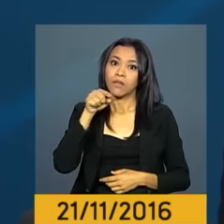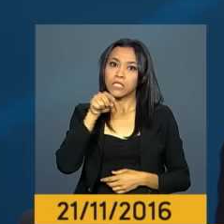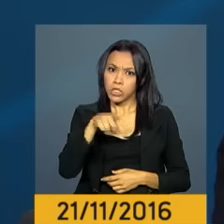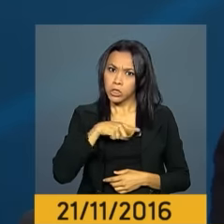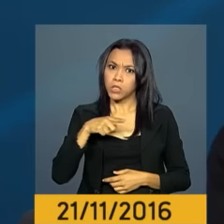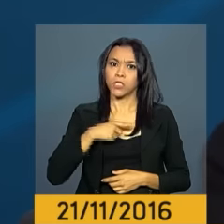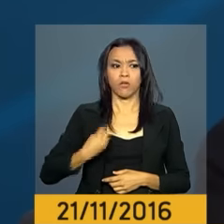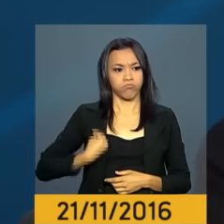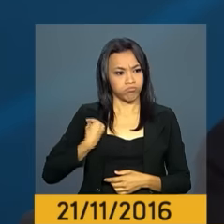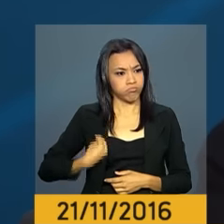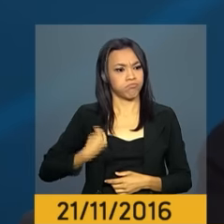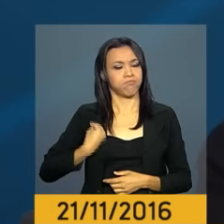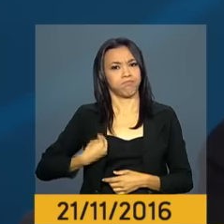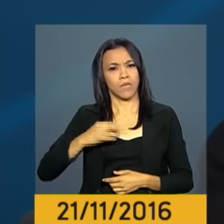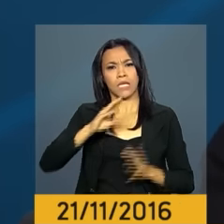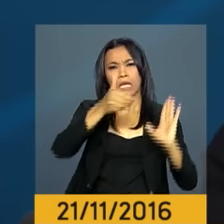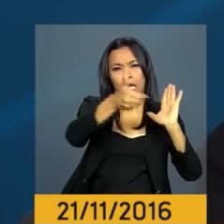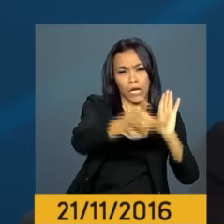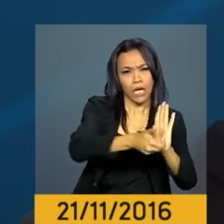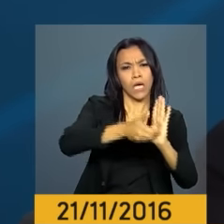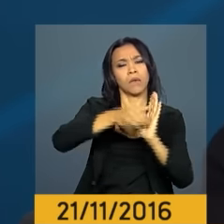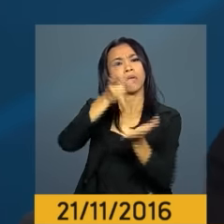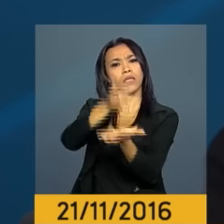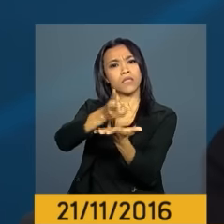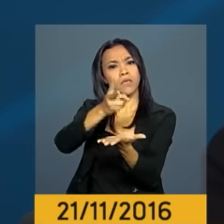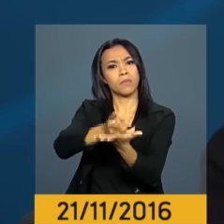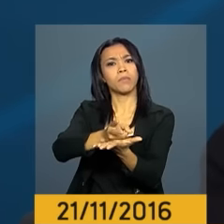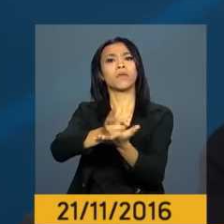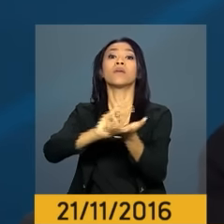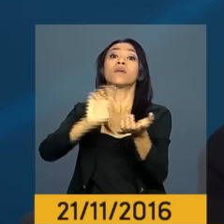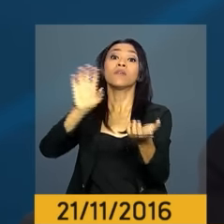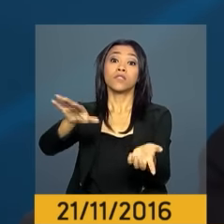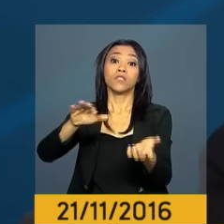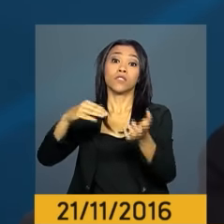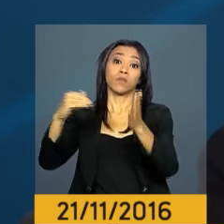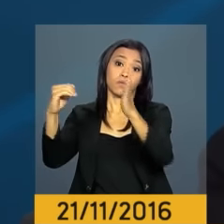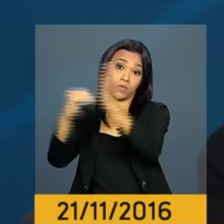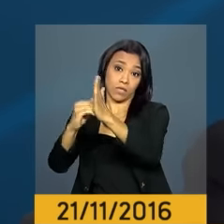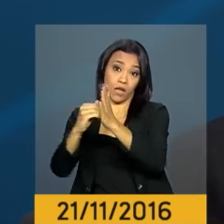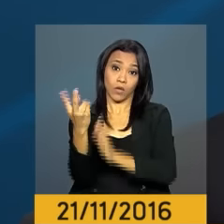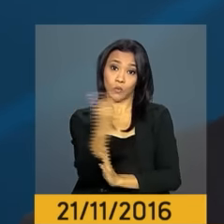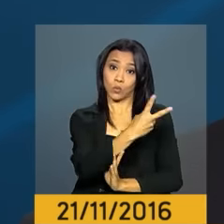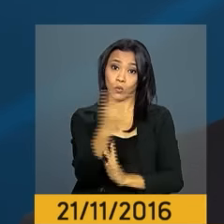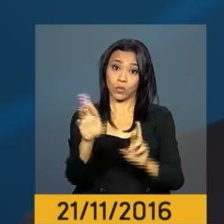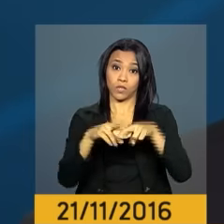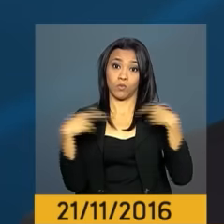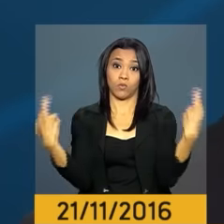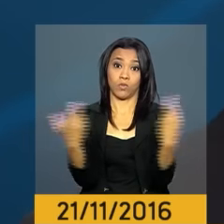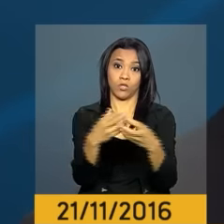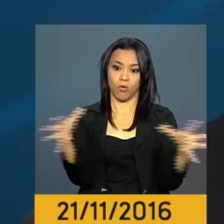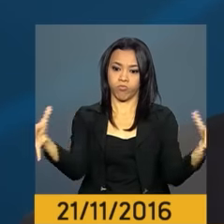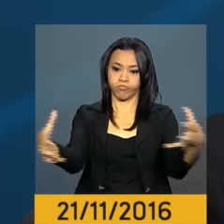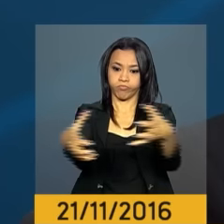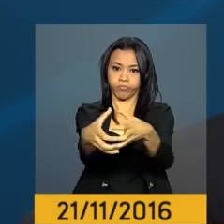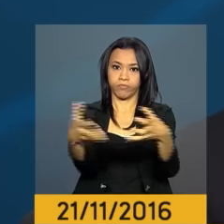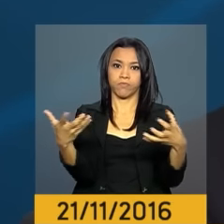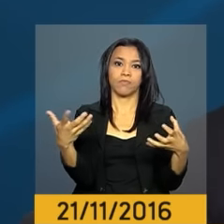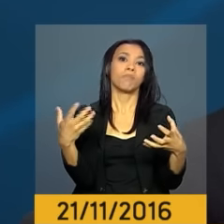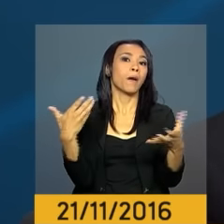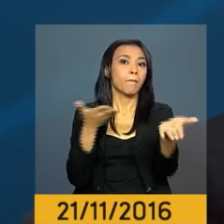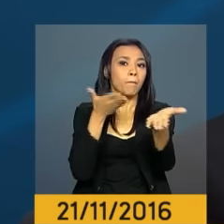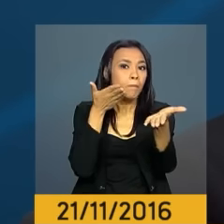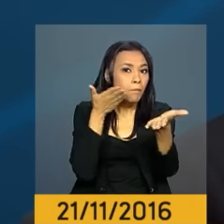quórum, tanto a Câmara dos Deputados como o Senado Federal, o que significa a conjugação,